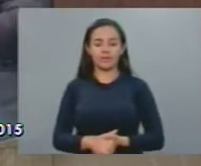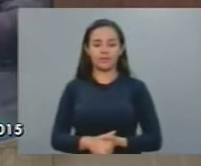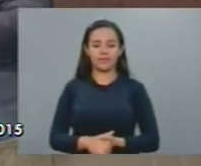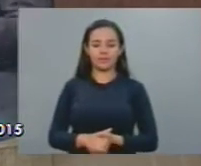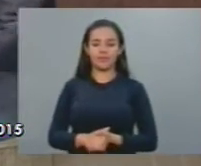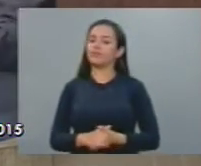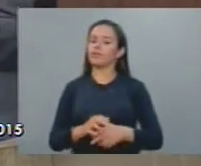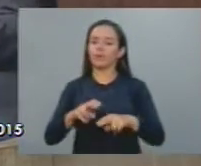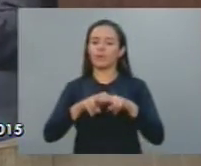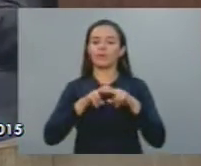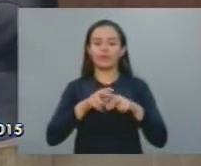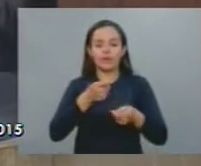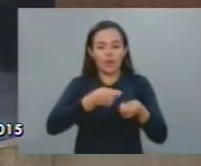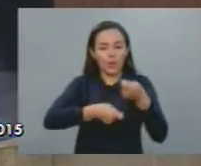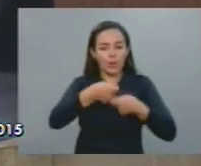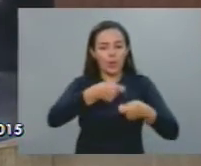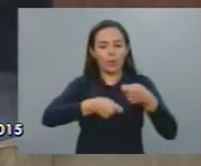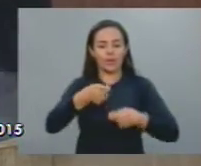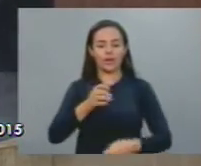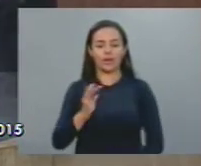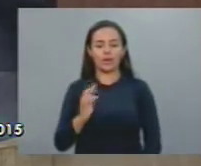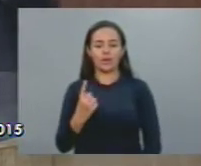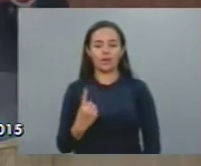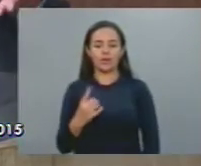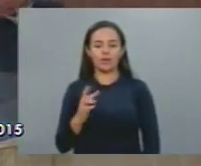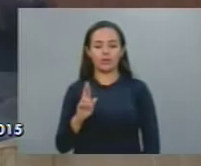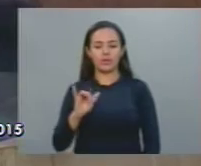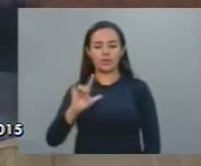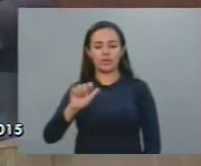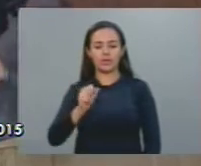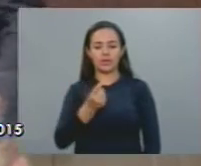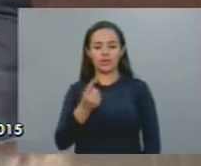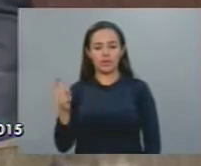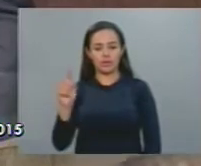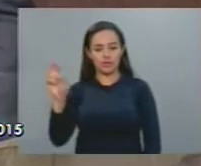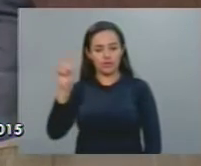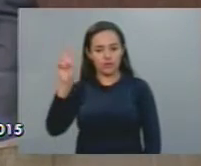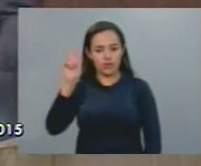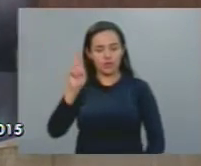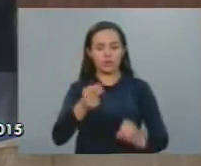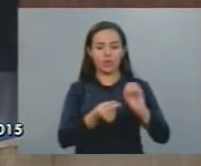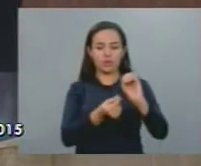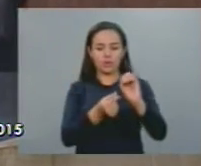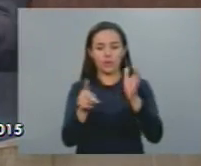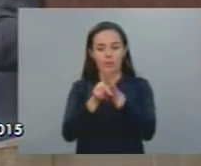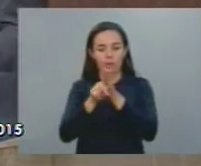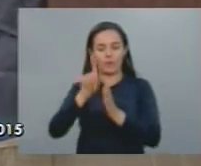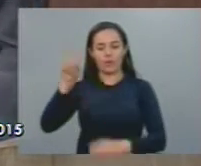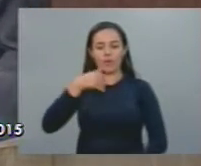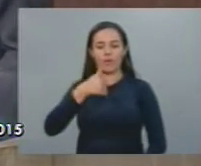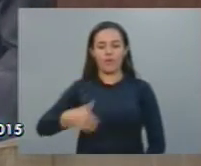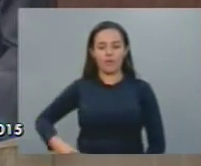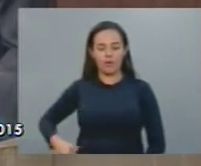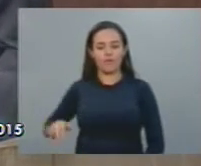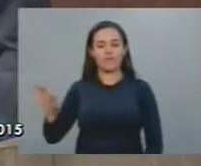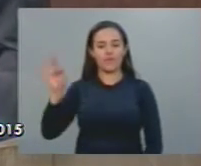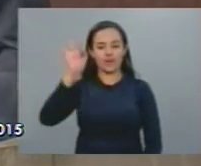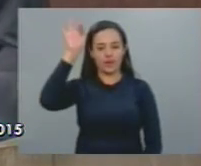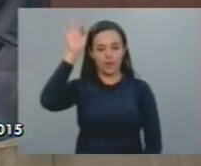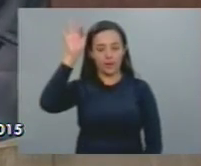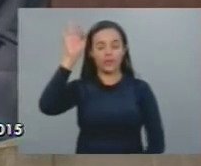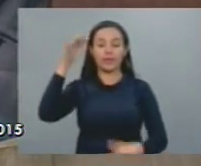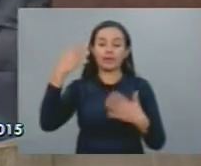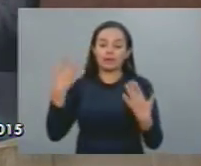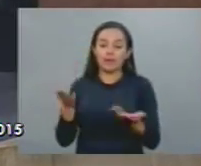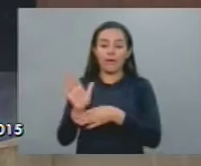resguarda 1 trilhão e 340 bilhões de reais no orçamento geral da União. Portanto, nosso primeiro pilar é a defesa do